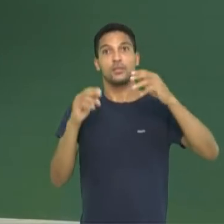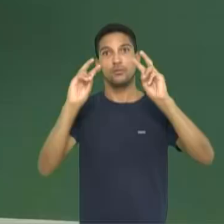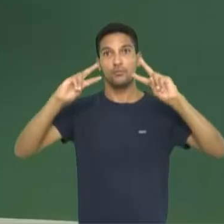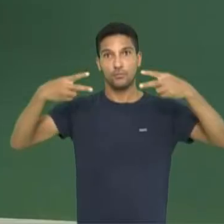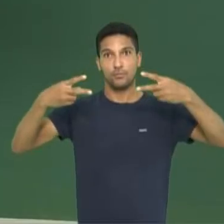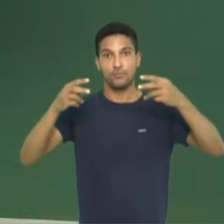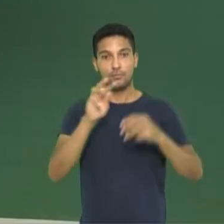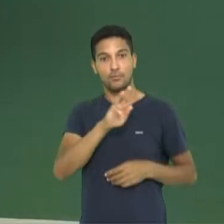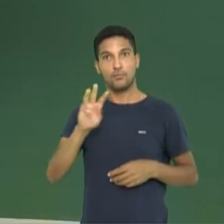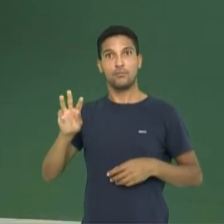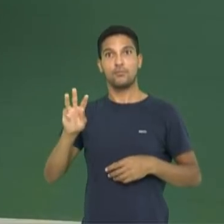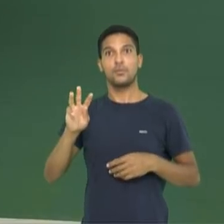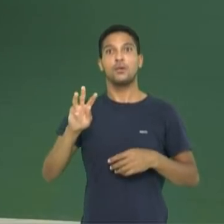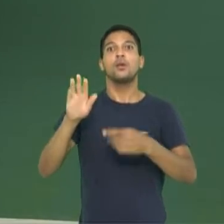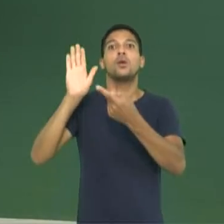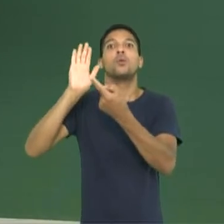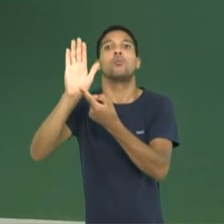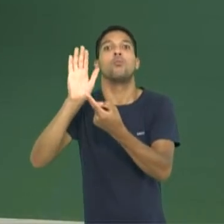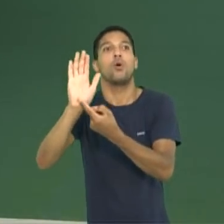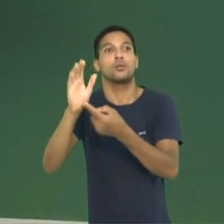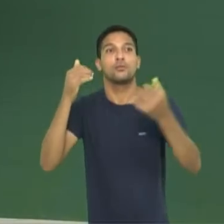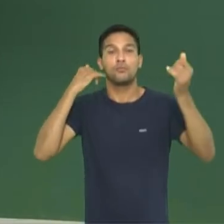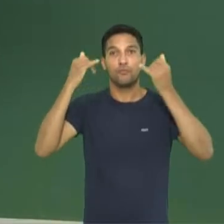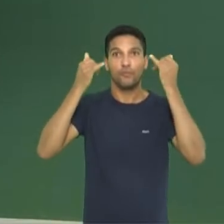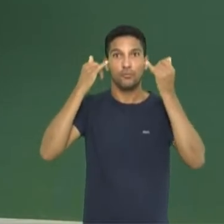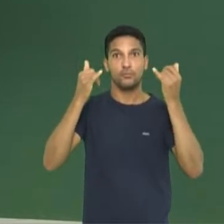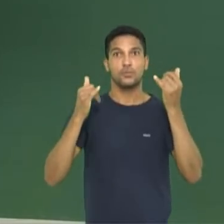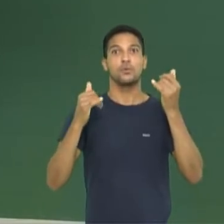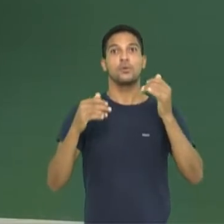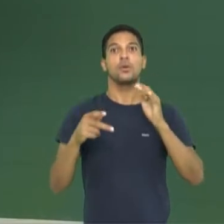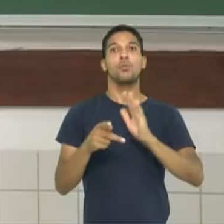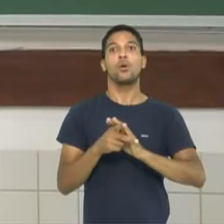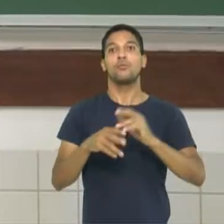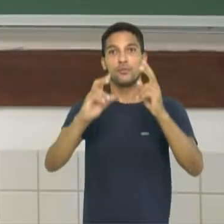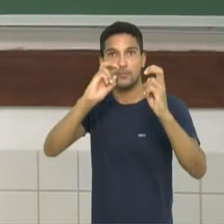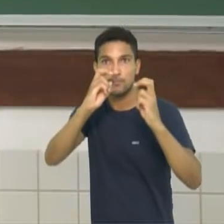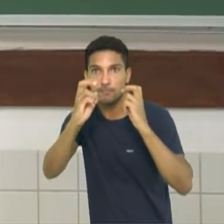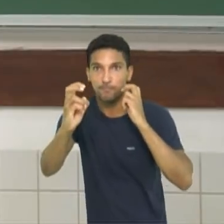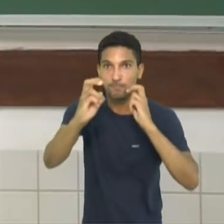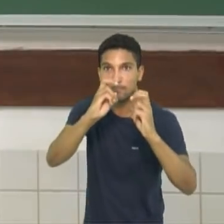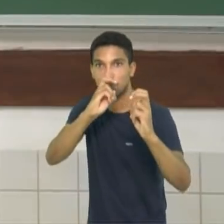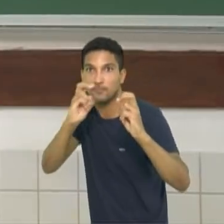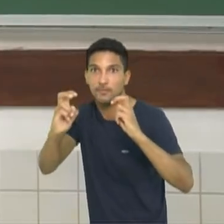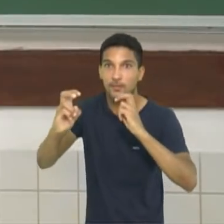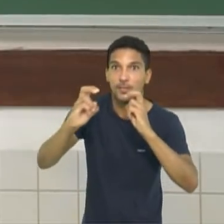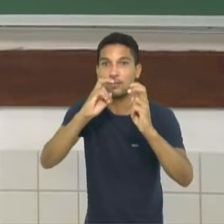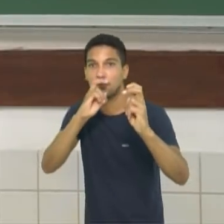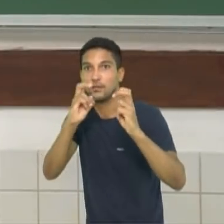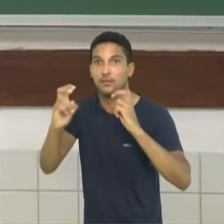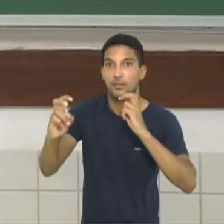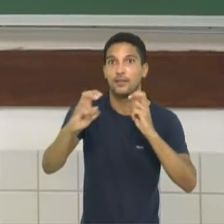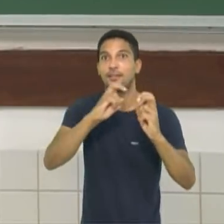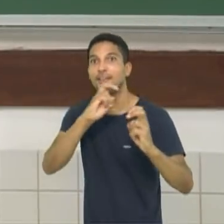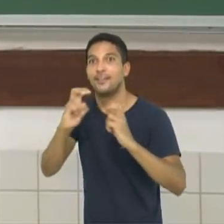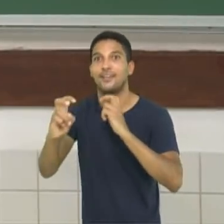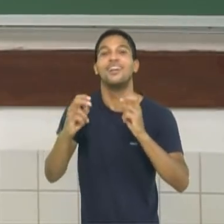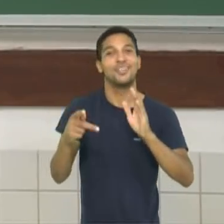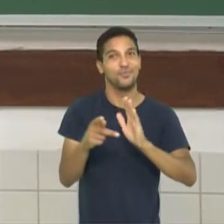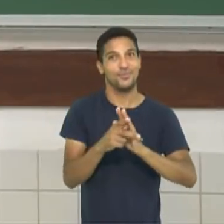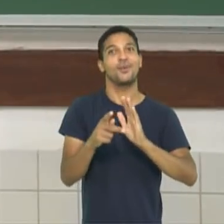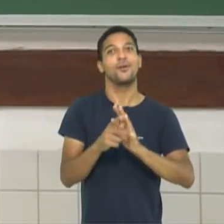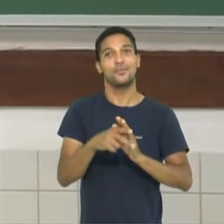bem interessantes para vocês assistirem. 2 deles tratam com mais detalhes disso que nós tratamos, disso